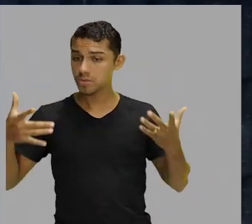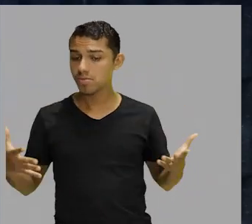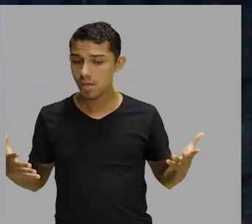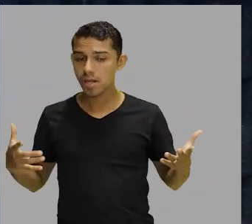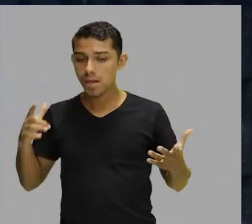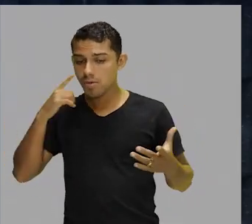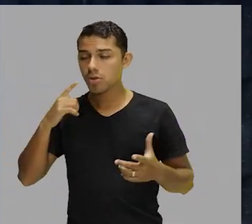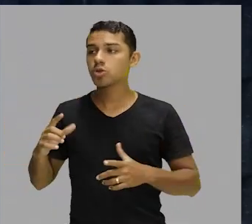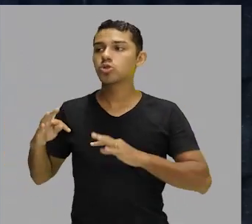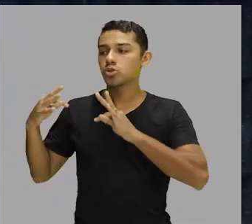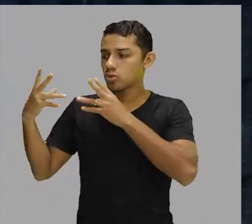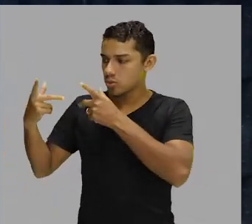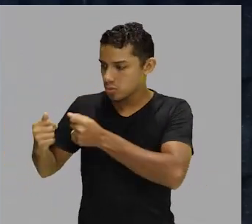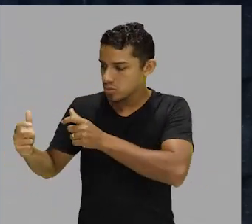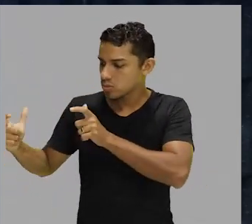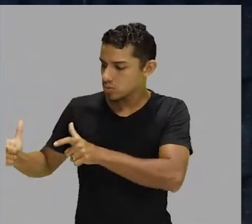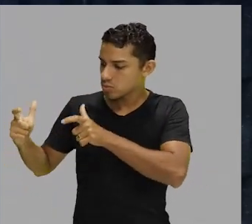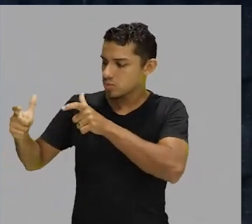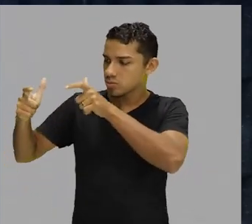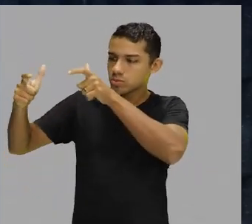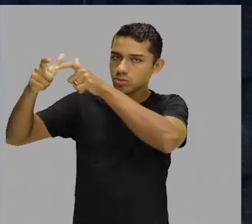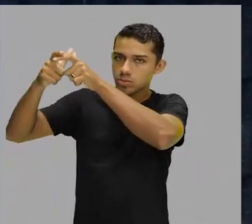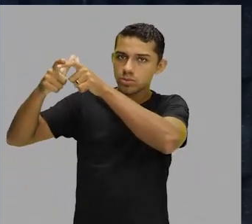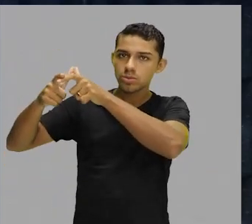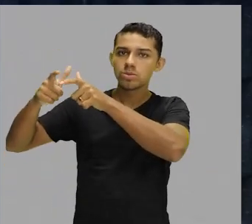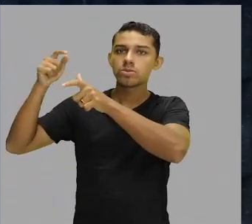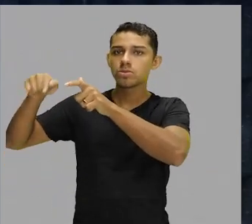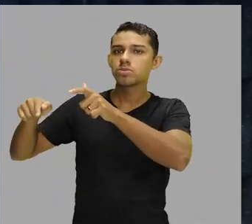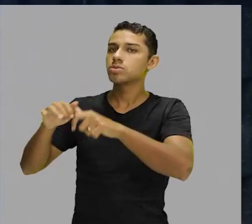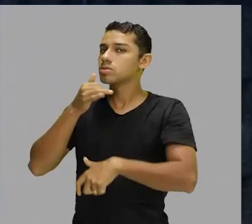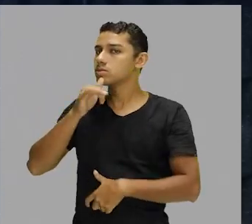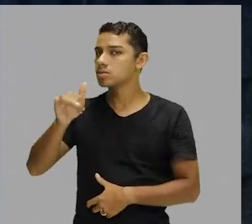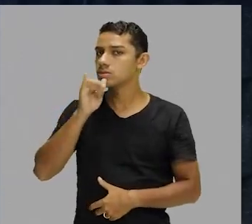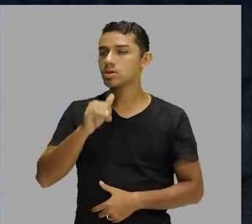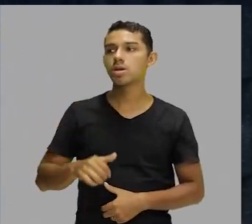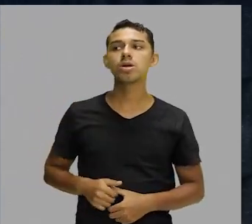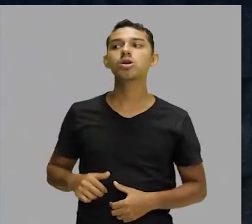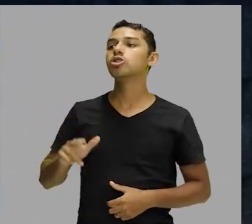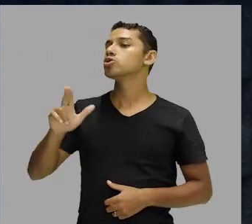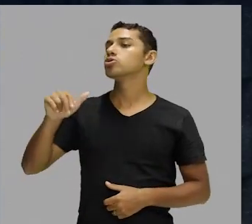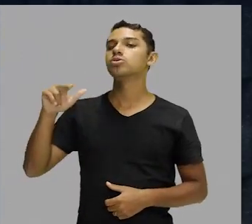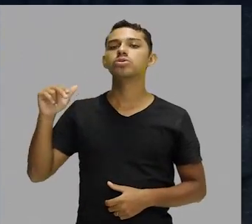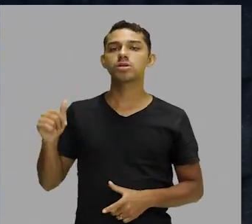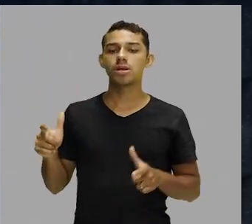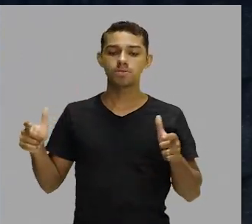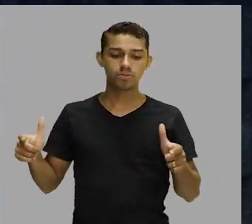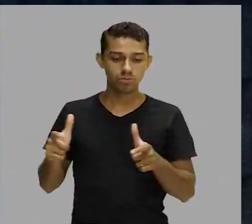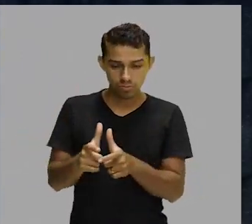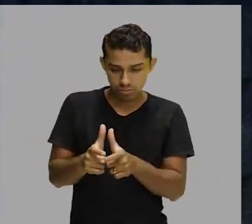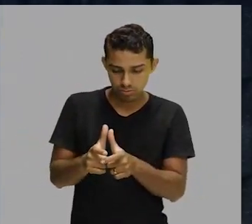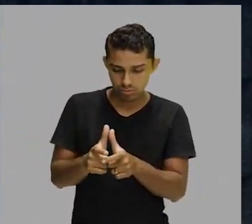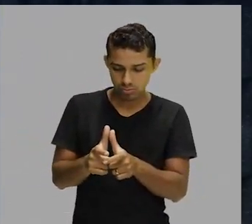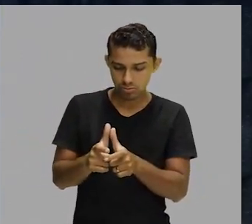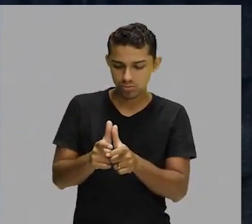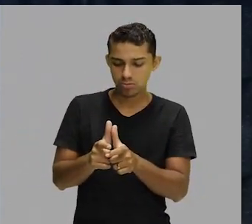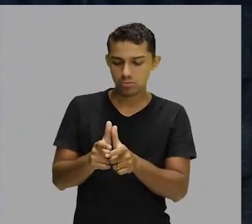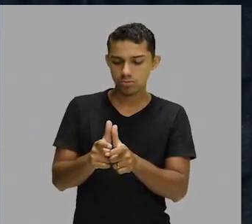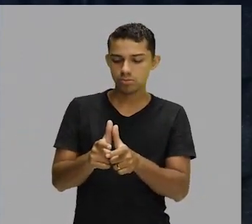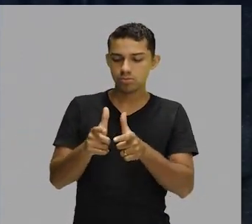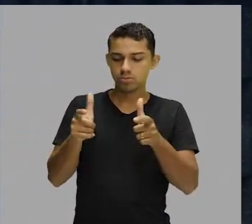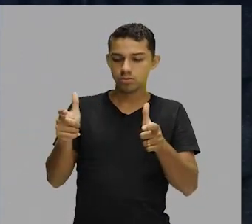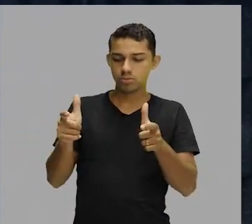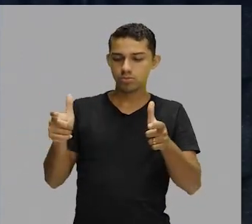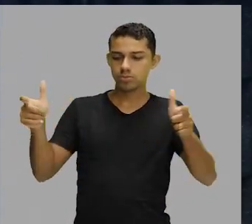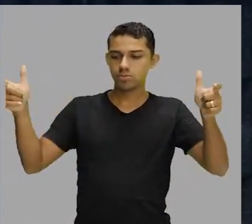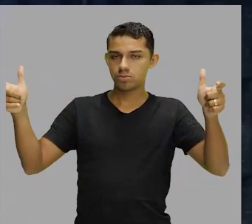que toda pirâmide de energia, ela nunca pode ter a base menor do que o ápice. Sempre